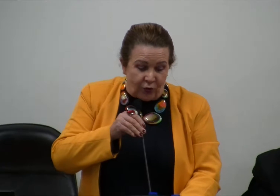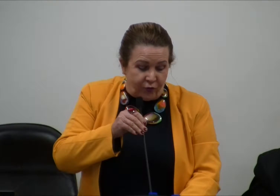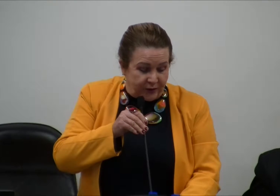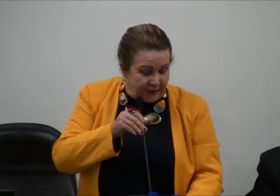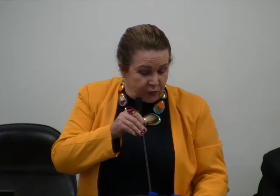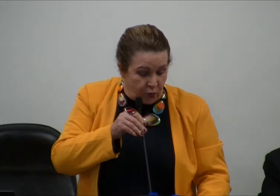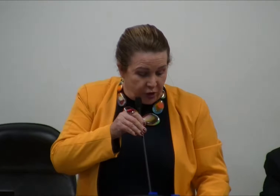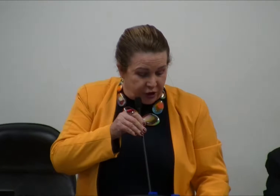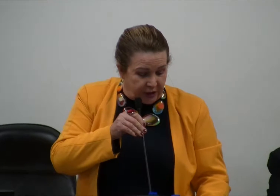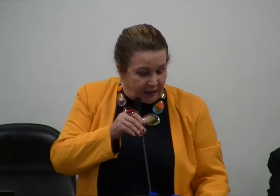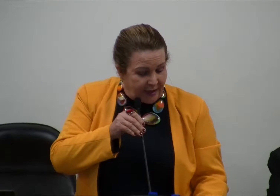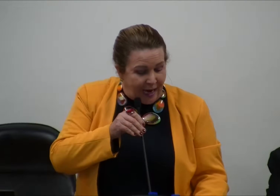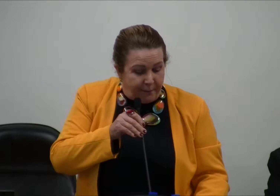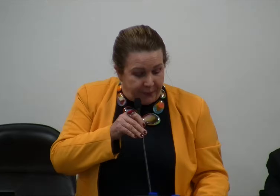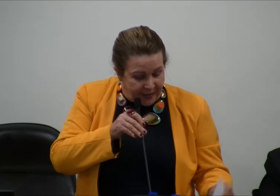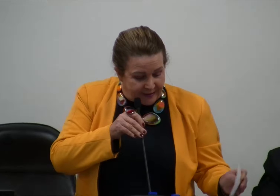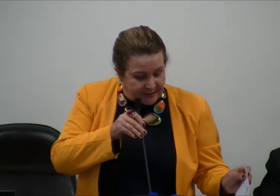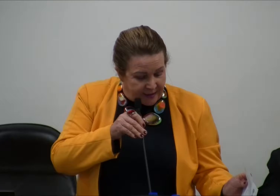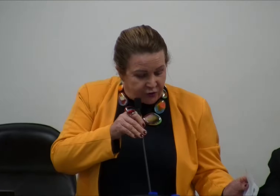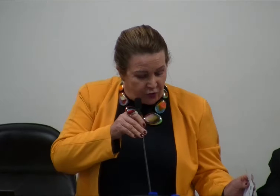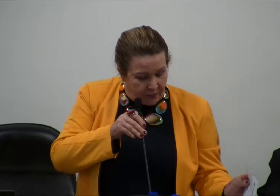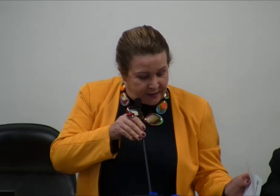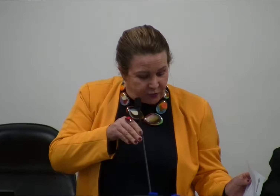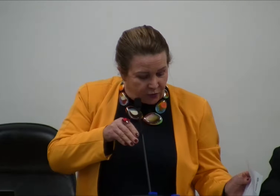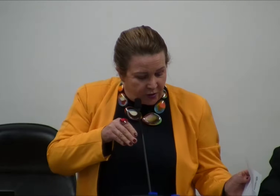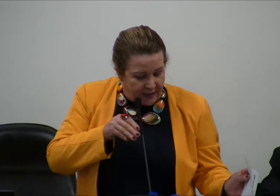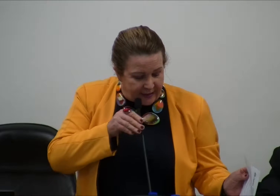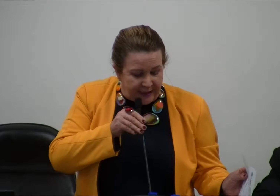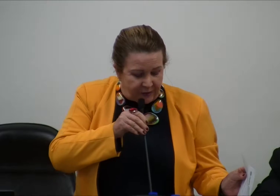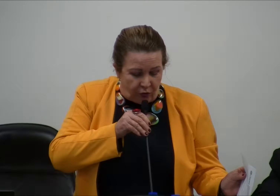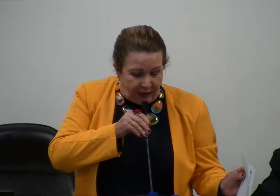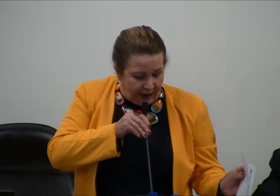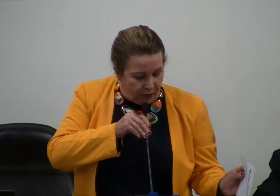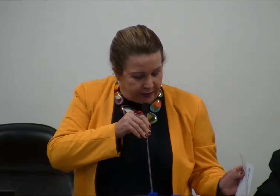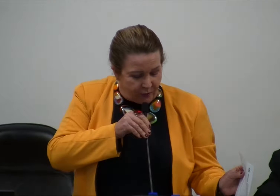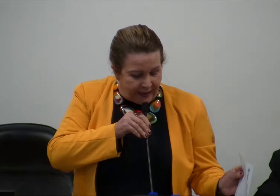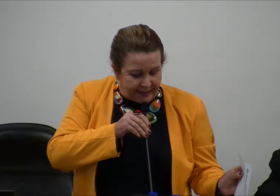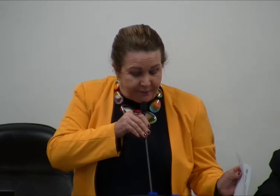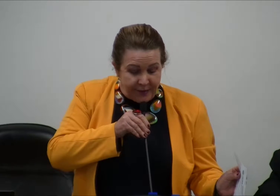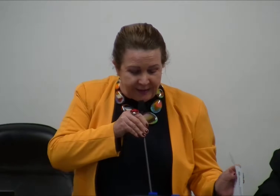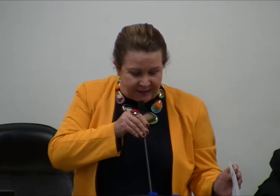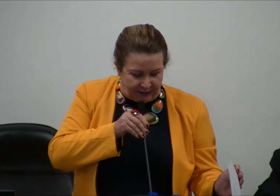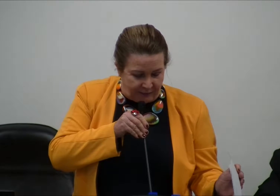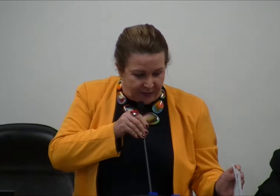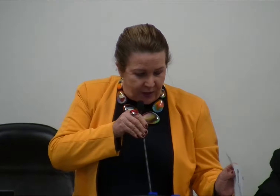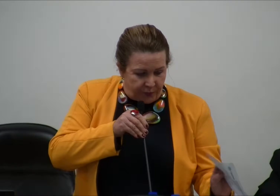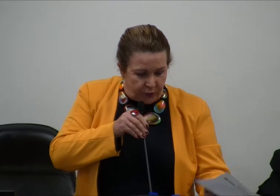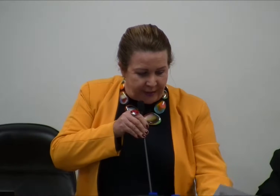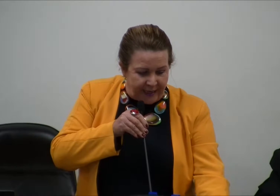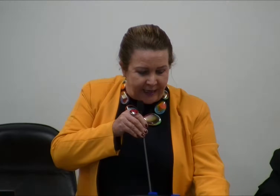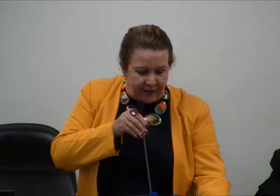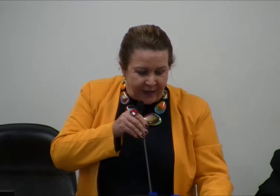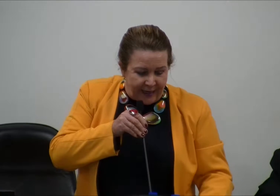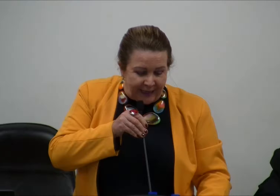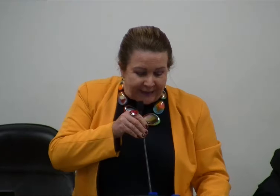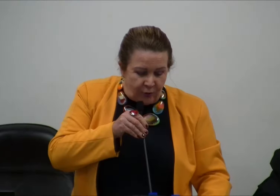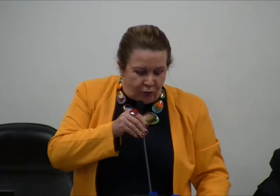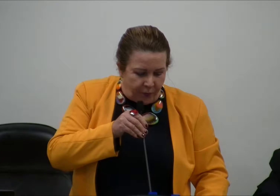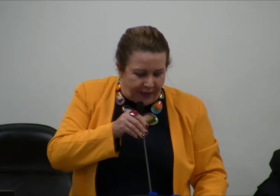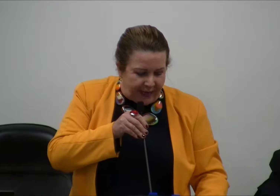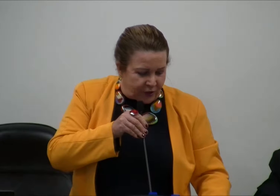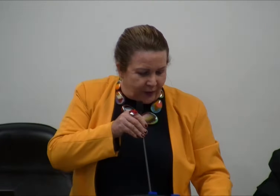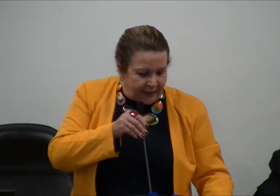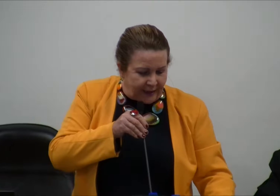aqui estou votando hoje apenas transformando aquele local numa área mista, porque é